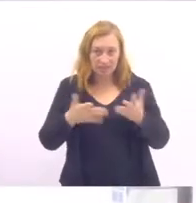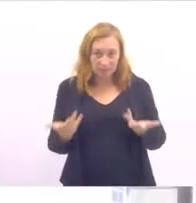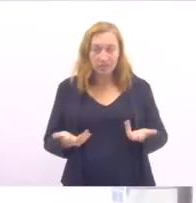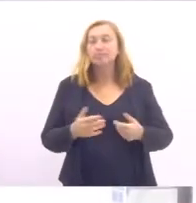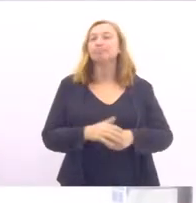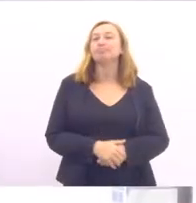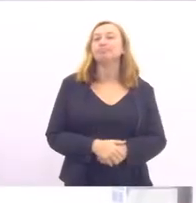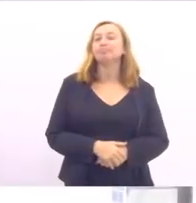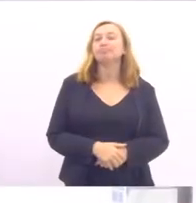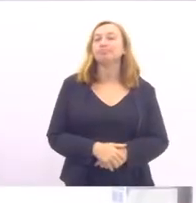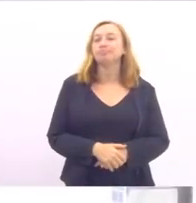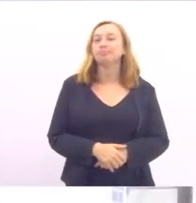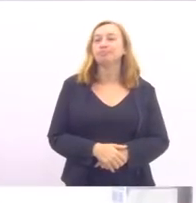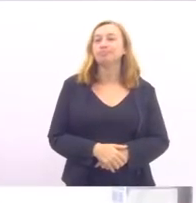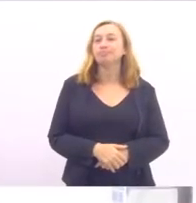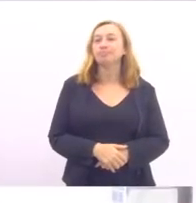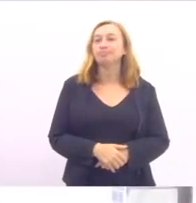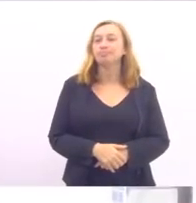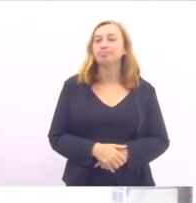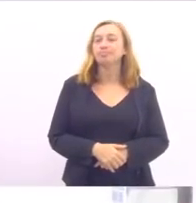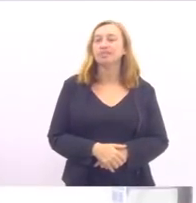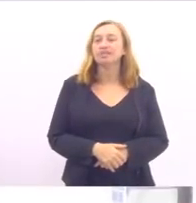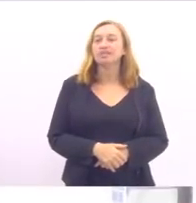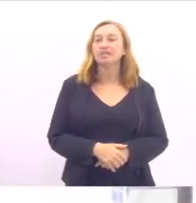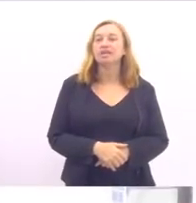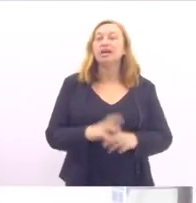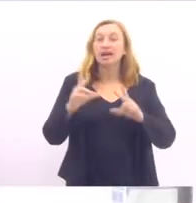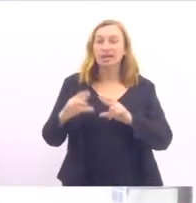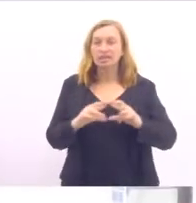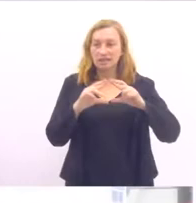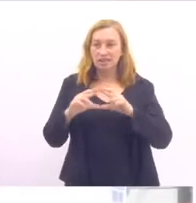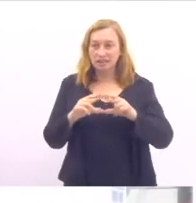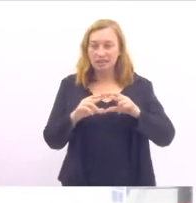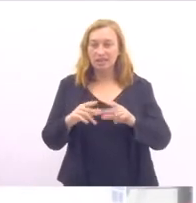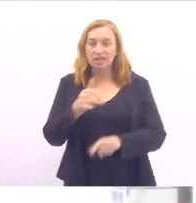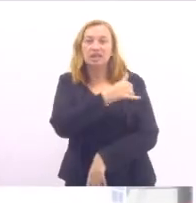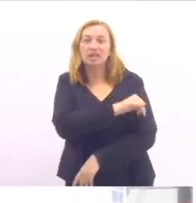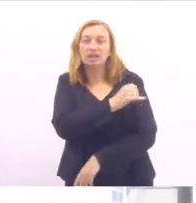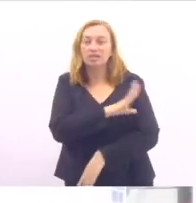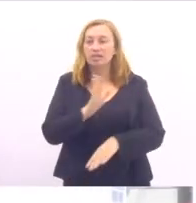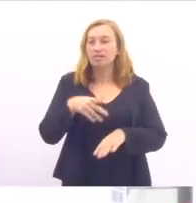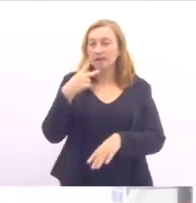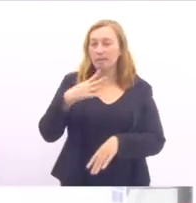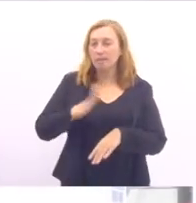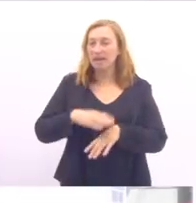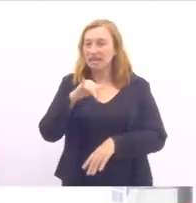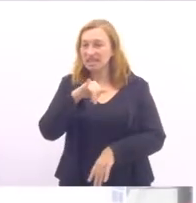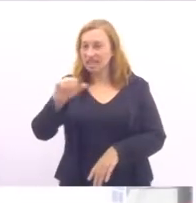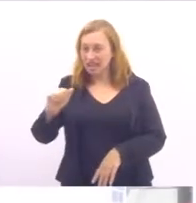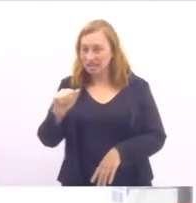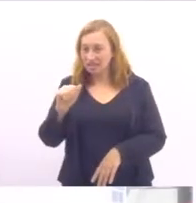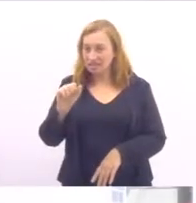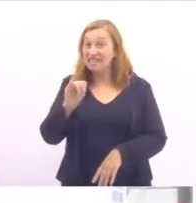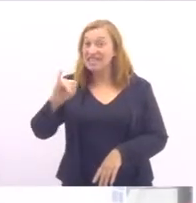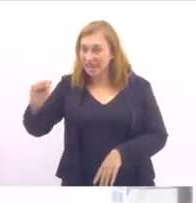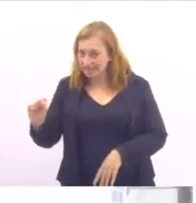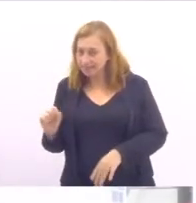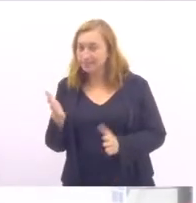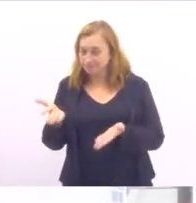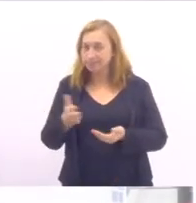bem. No caso do Recicla RJ, que é a fala mais do INEA, da CEAS, digo.